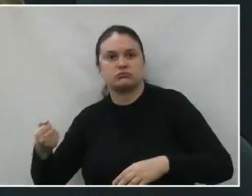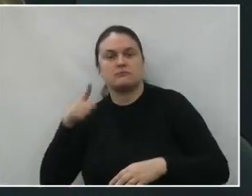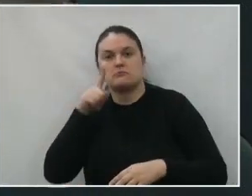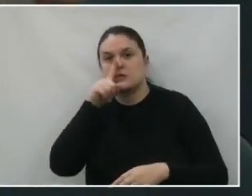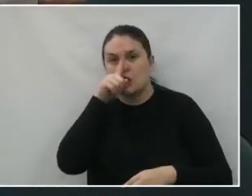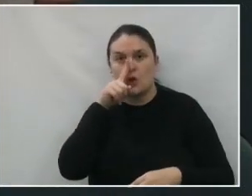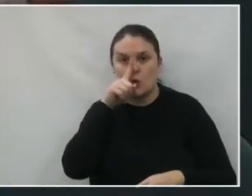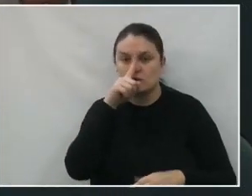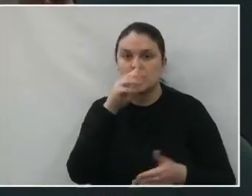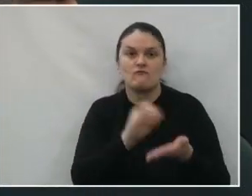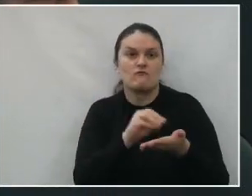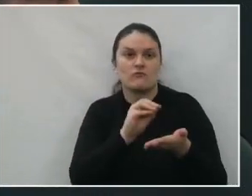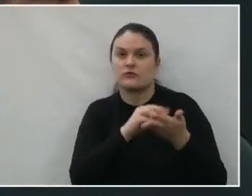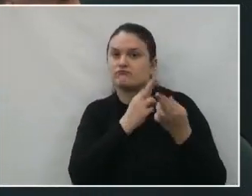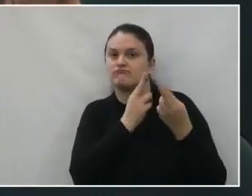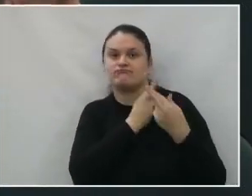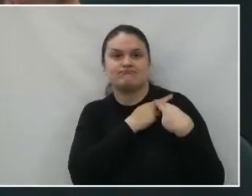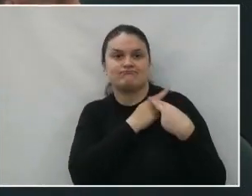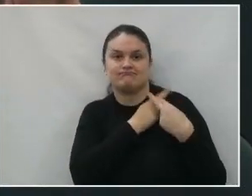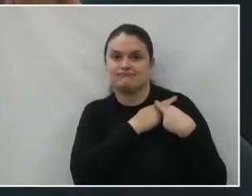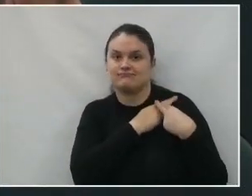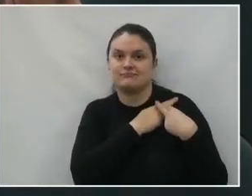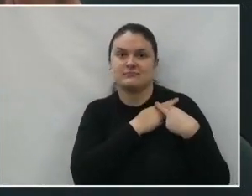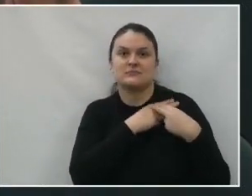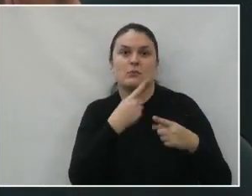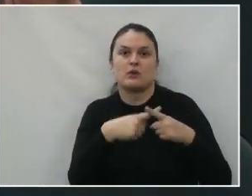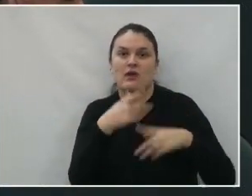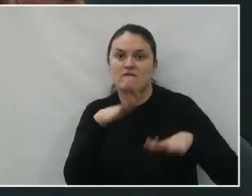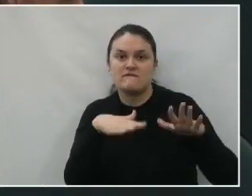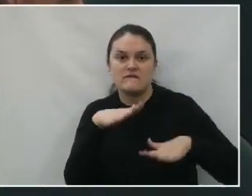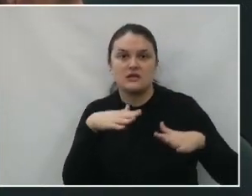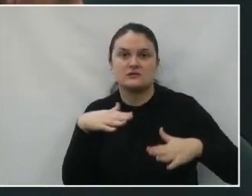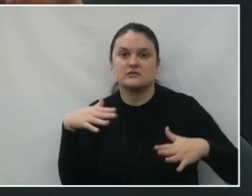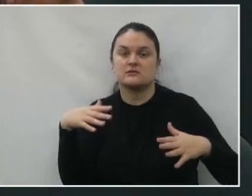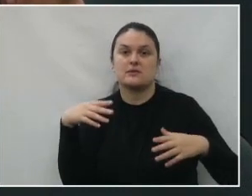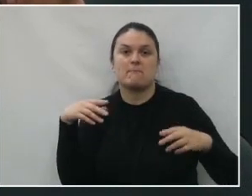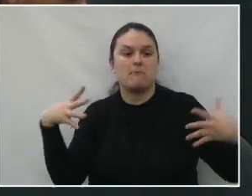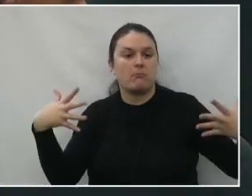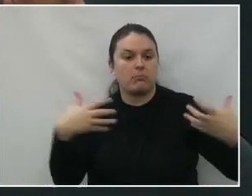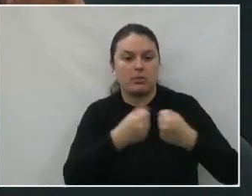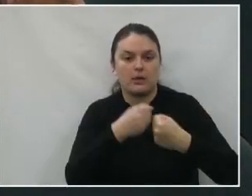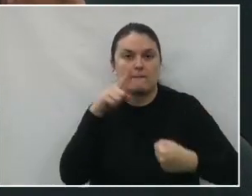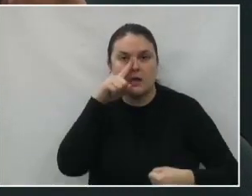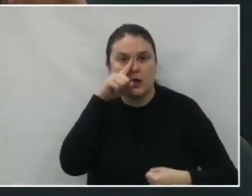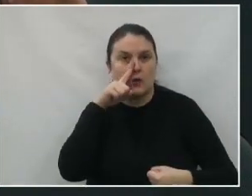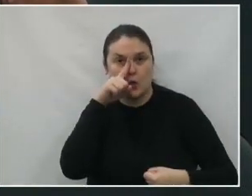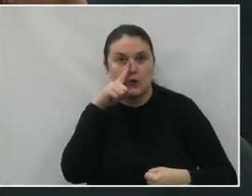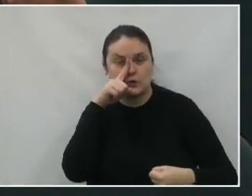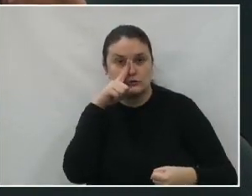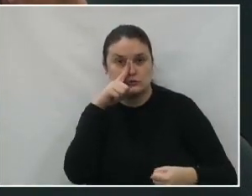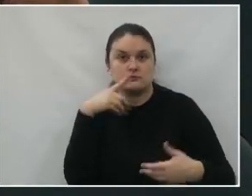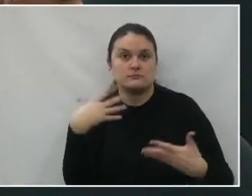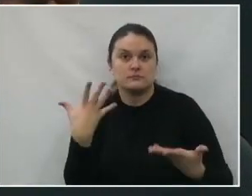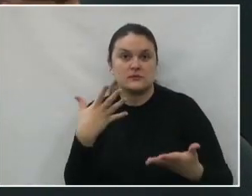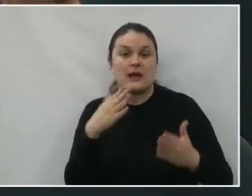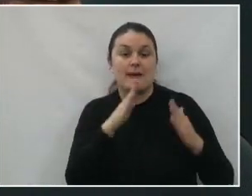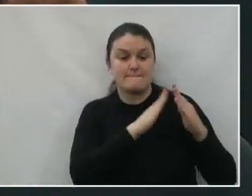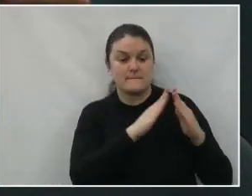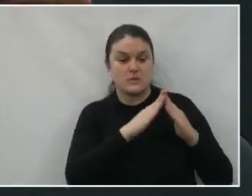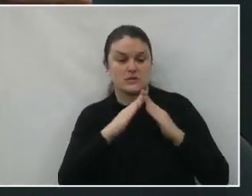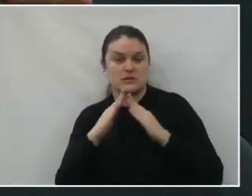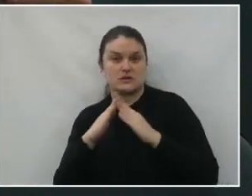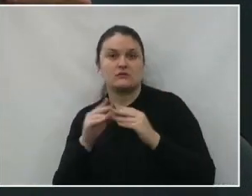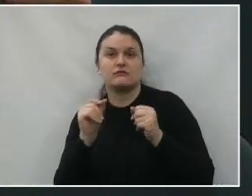totalmente, né, irresponsáveis, correndo risco de vida aos transuentes que trafegam ali, e os moradores até